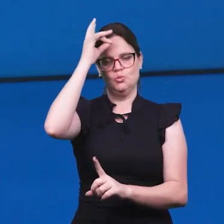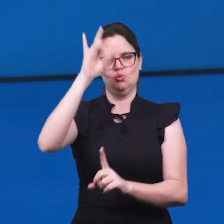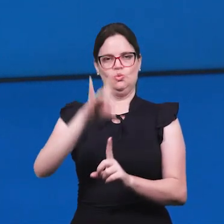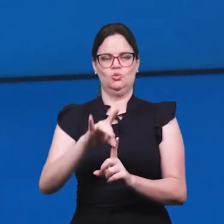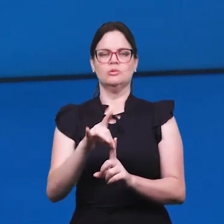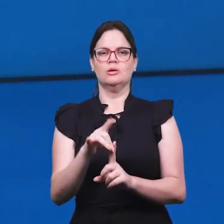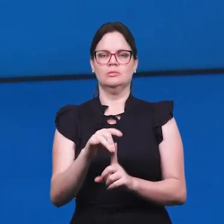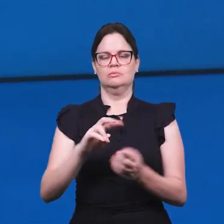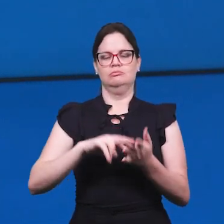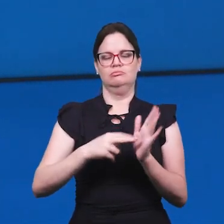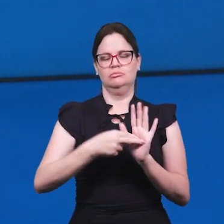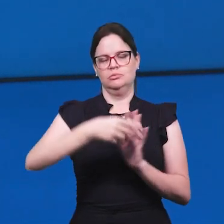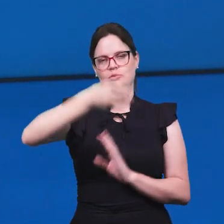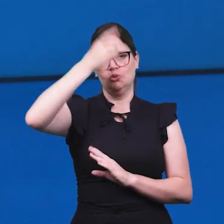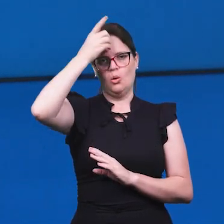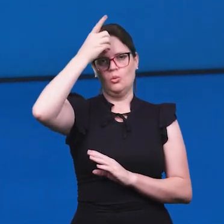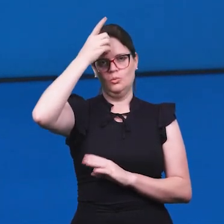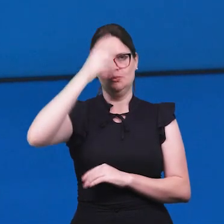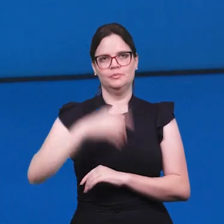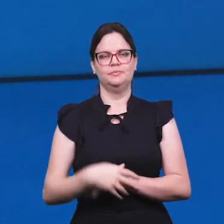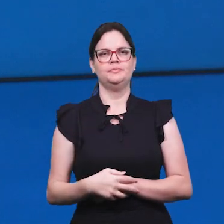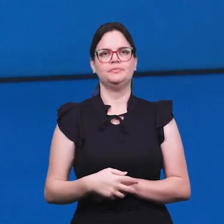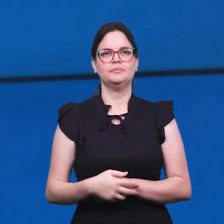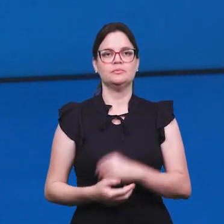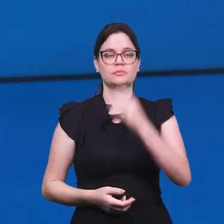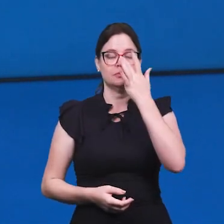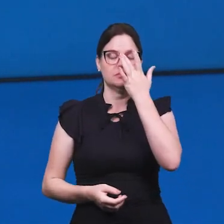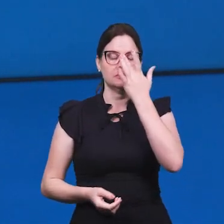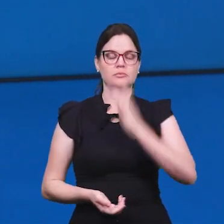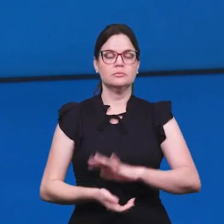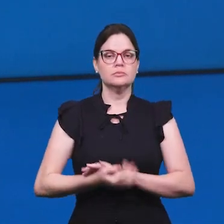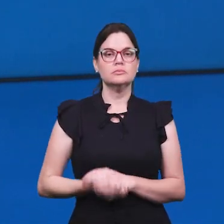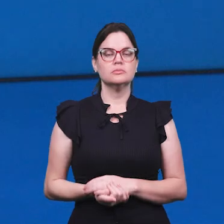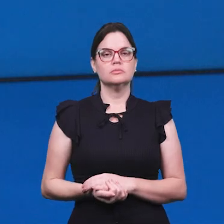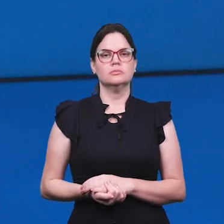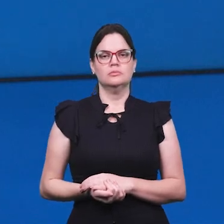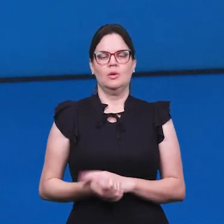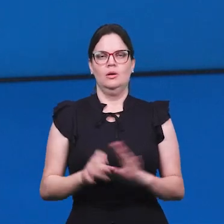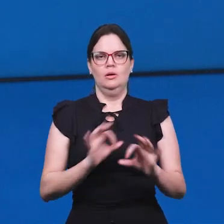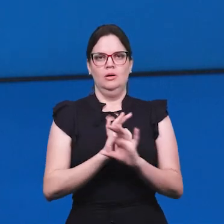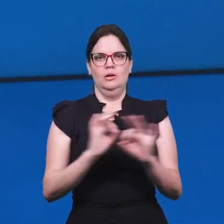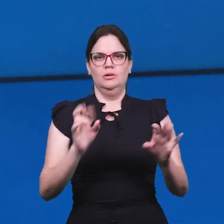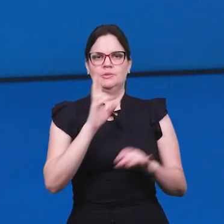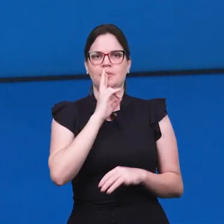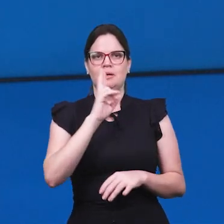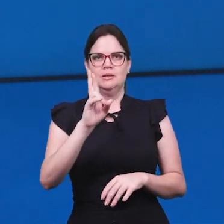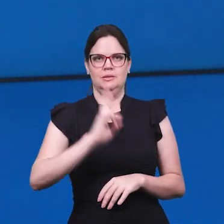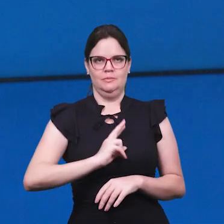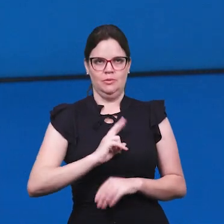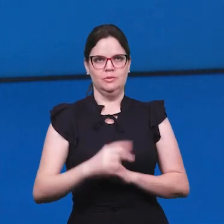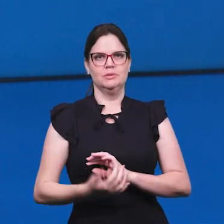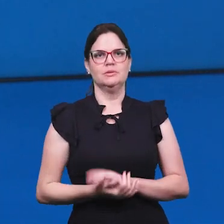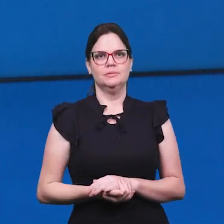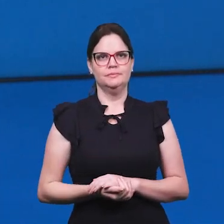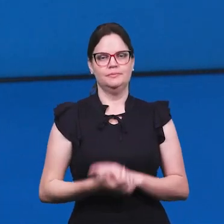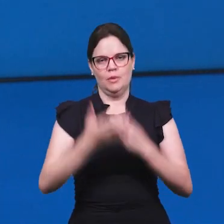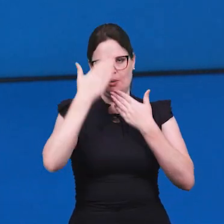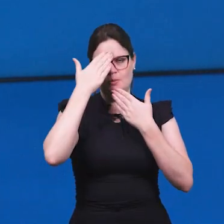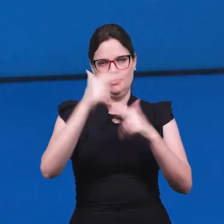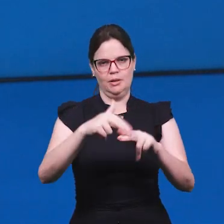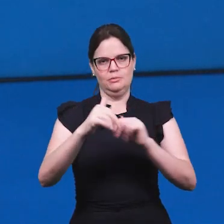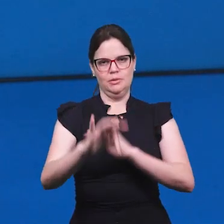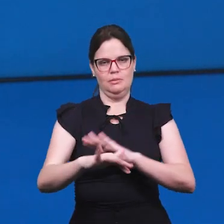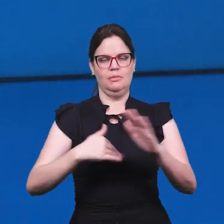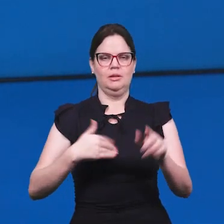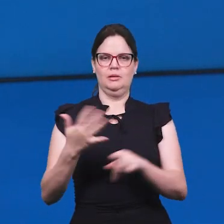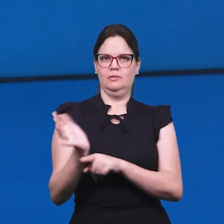ou seja, ele é pregado no Espírito Santo, através dos dons espirituais. Muito bem colocado na